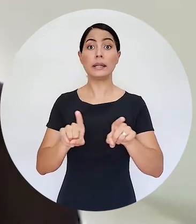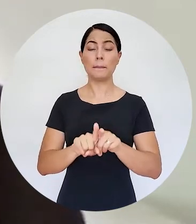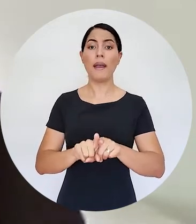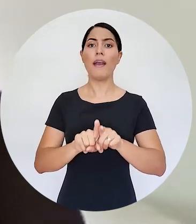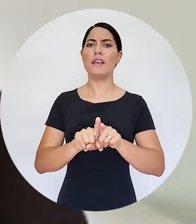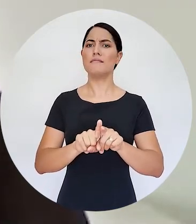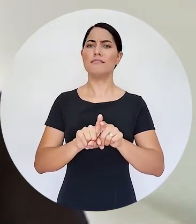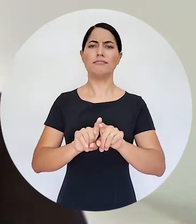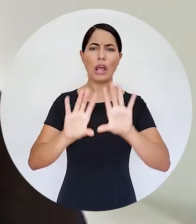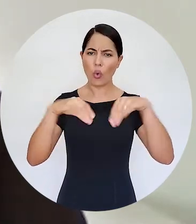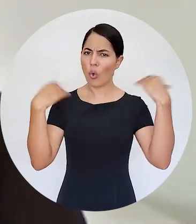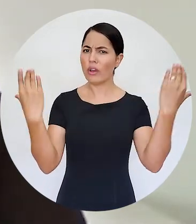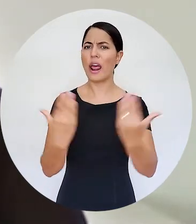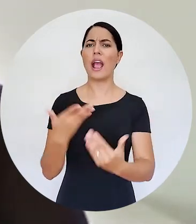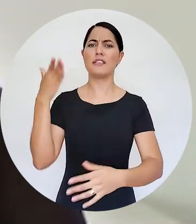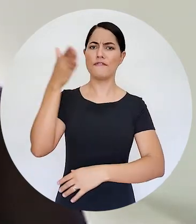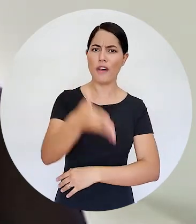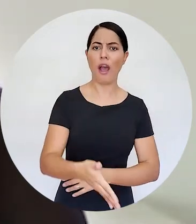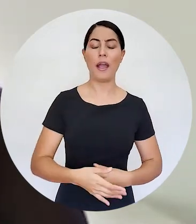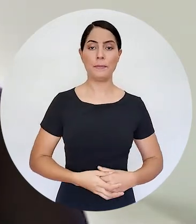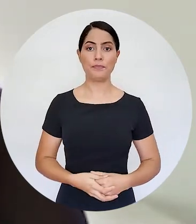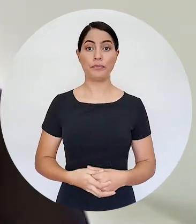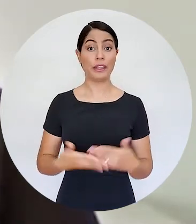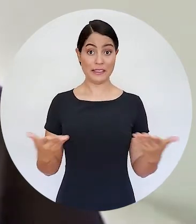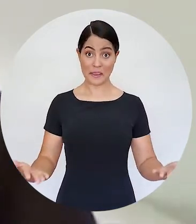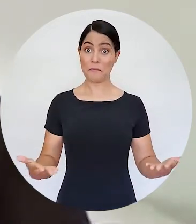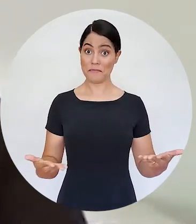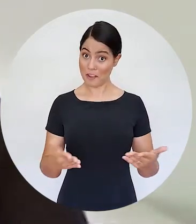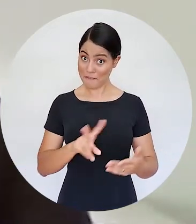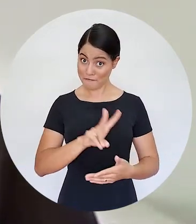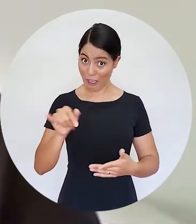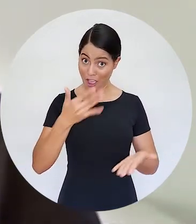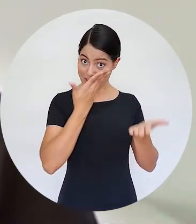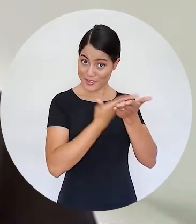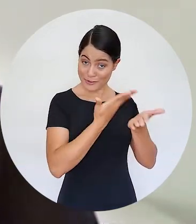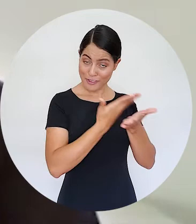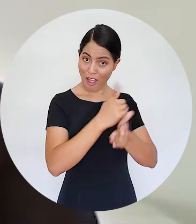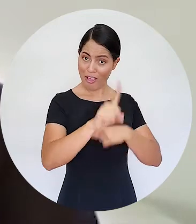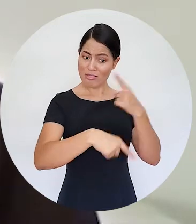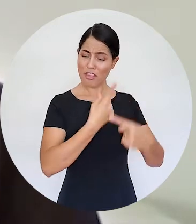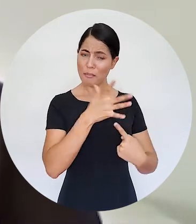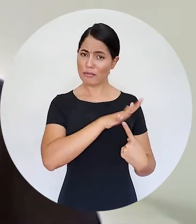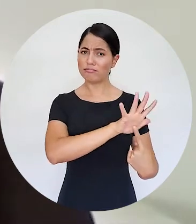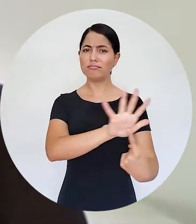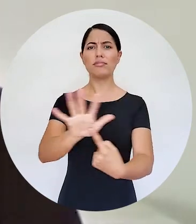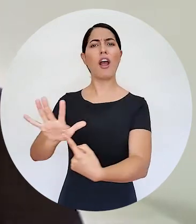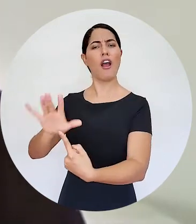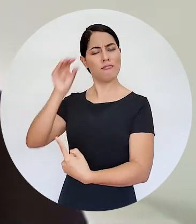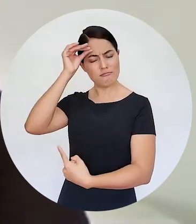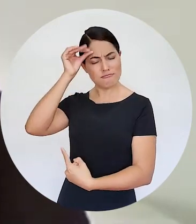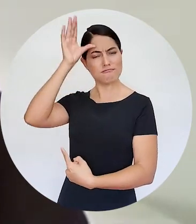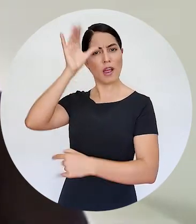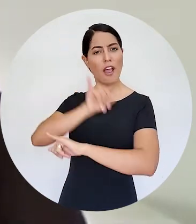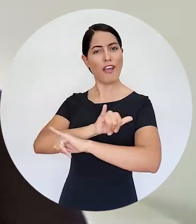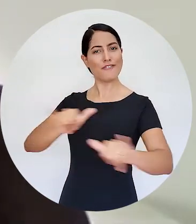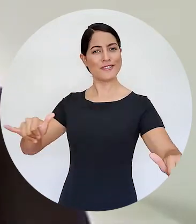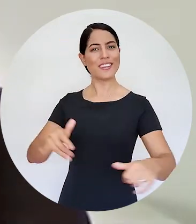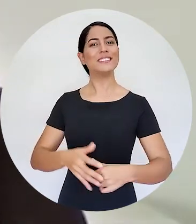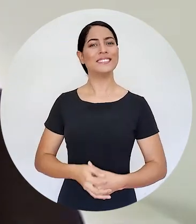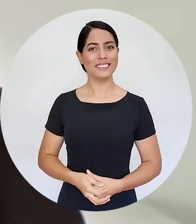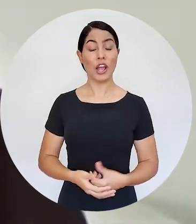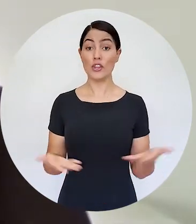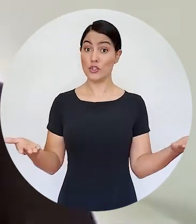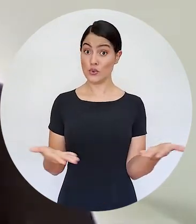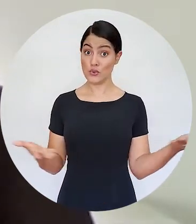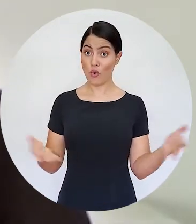a partir de então vocês começam a criar autoridade no assunto e poderes pouco é cimento de vocês